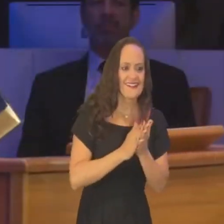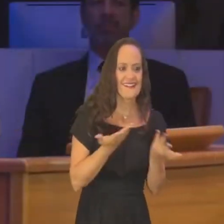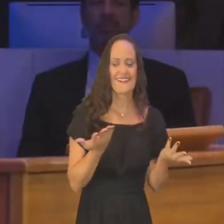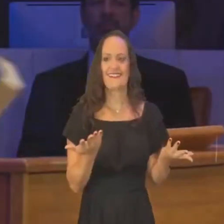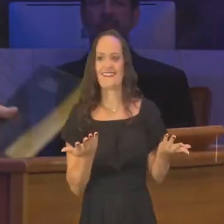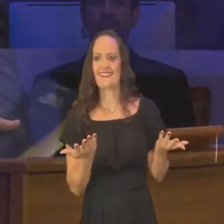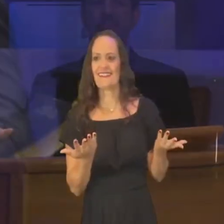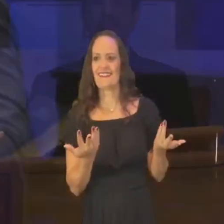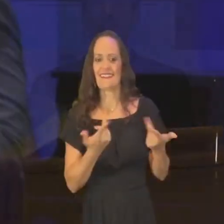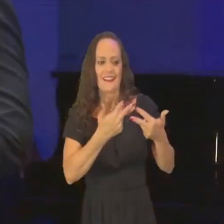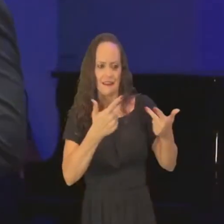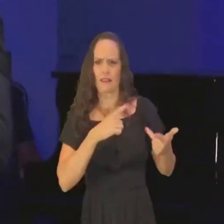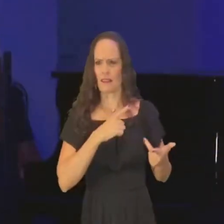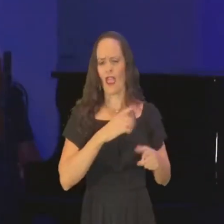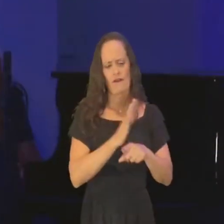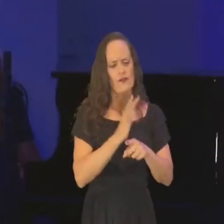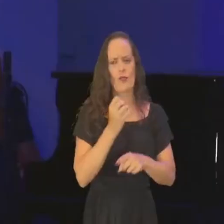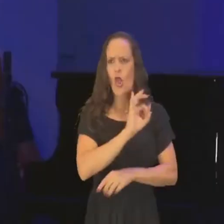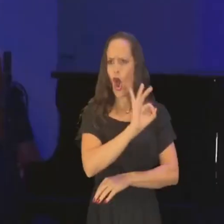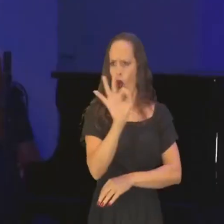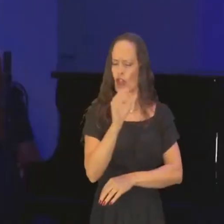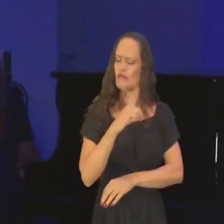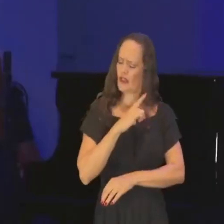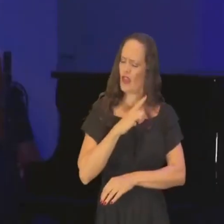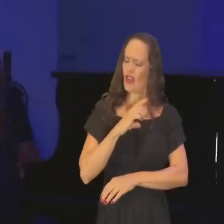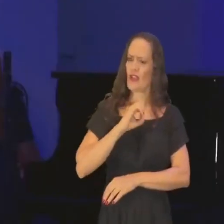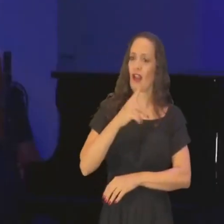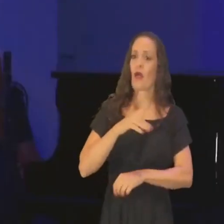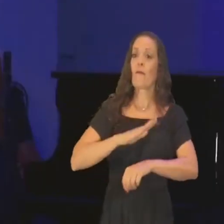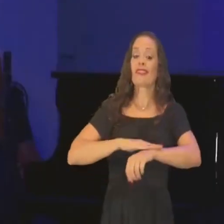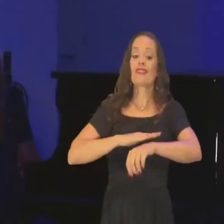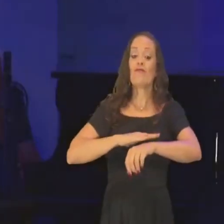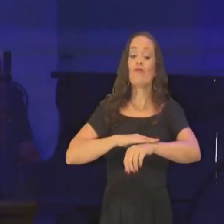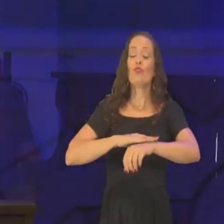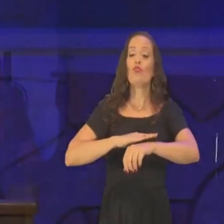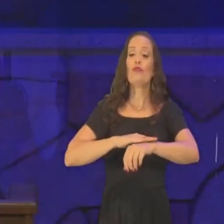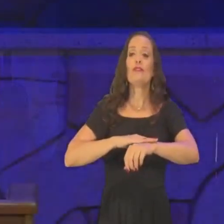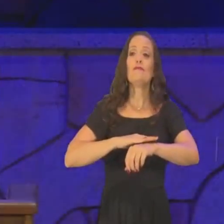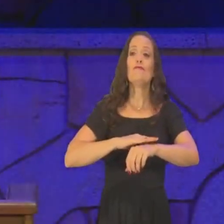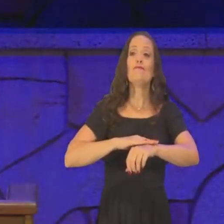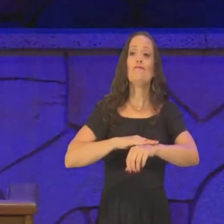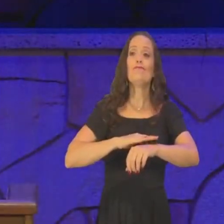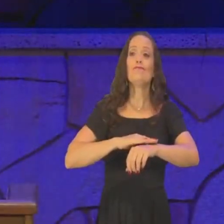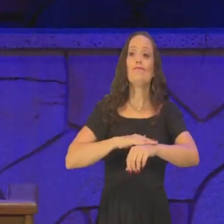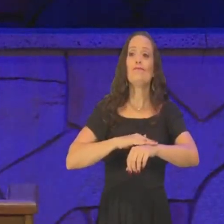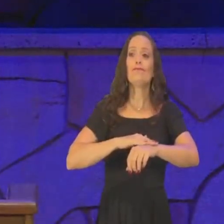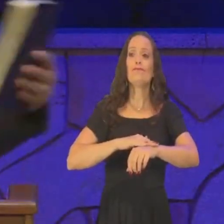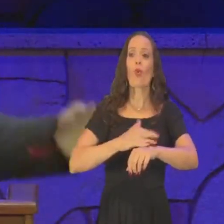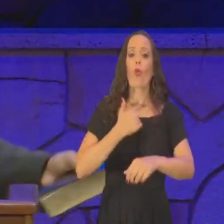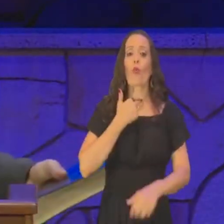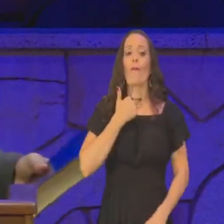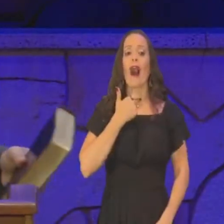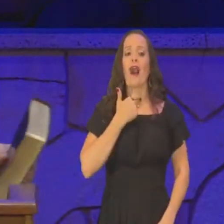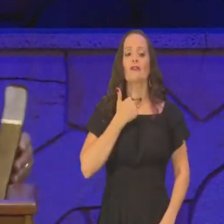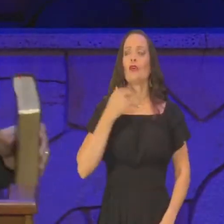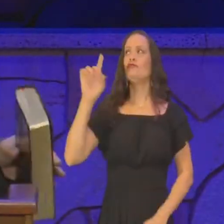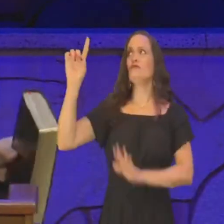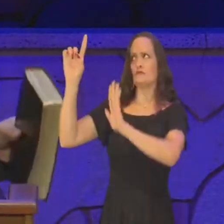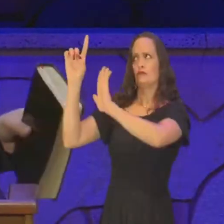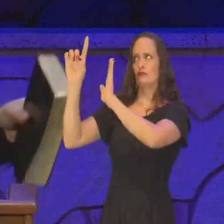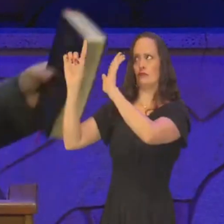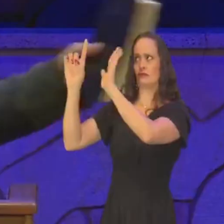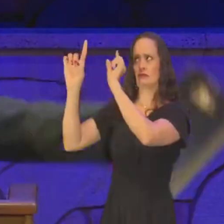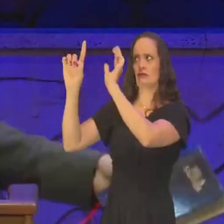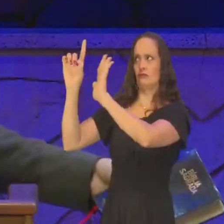ótimas, espetaculares, mas que ocupam toda a nossa agenda. E talvez você vai erguer o seu altar, mas o